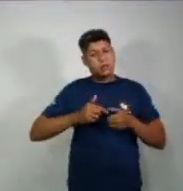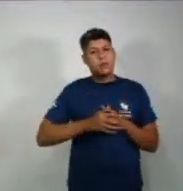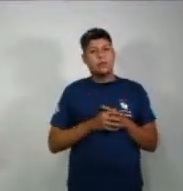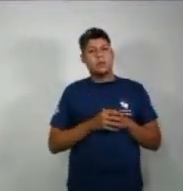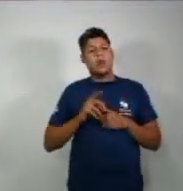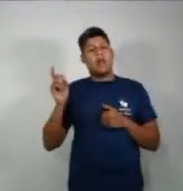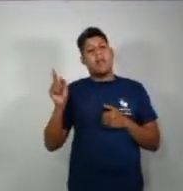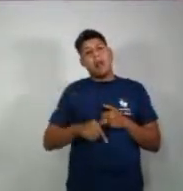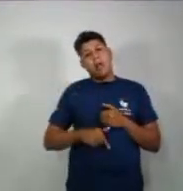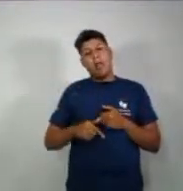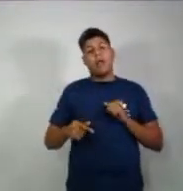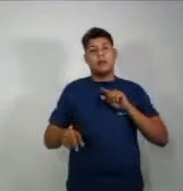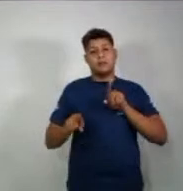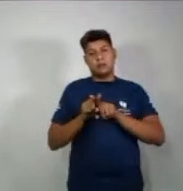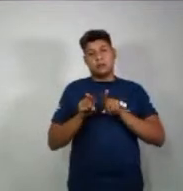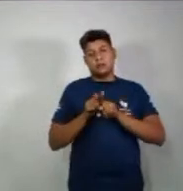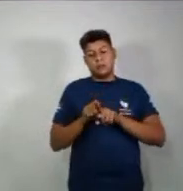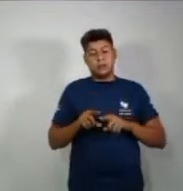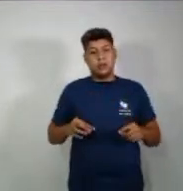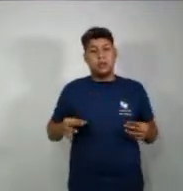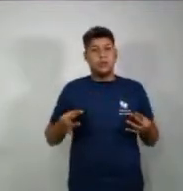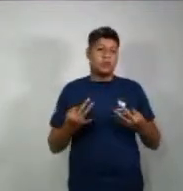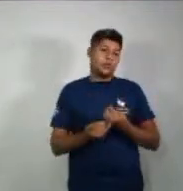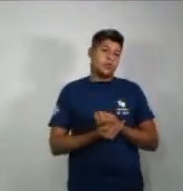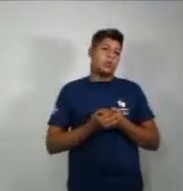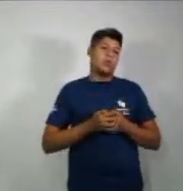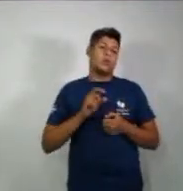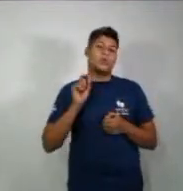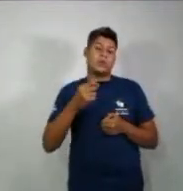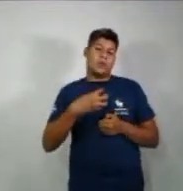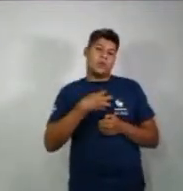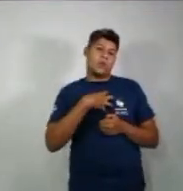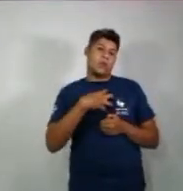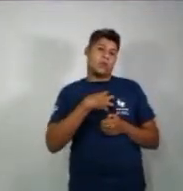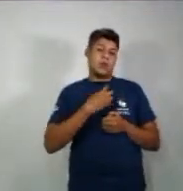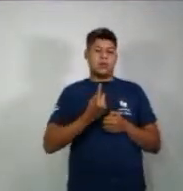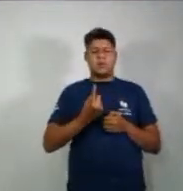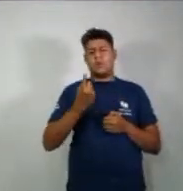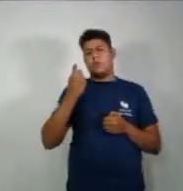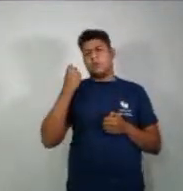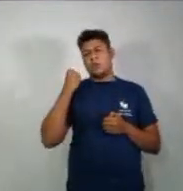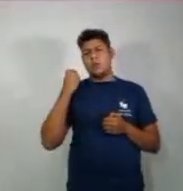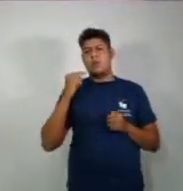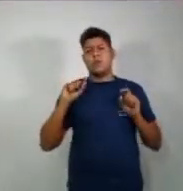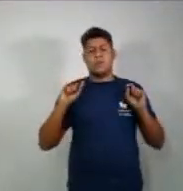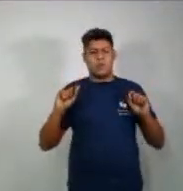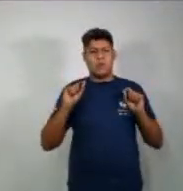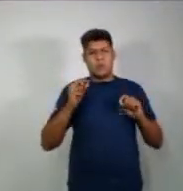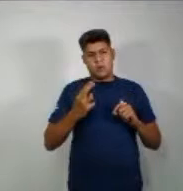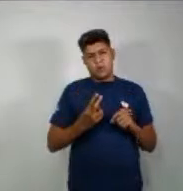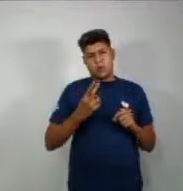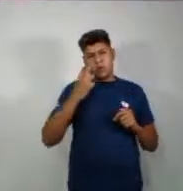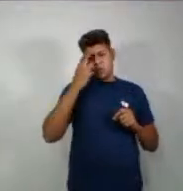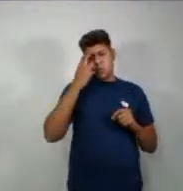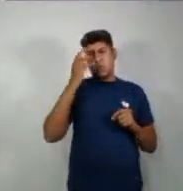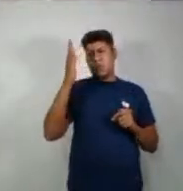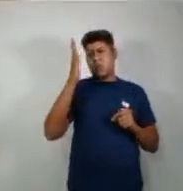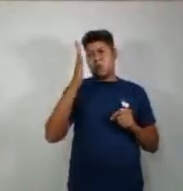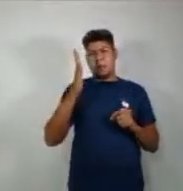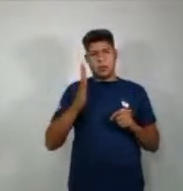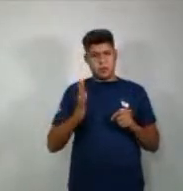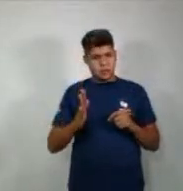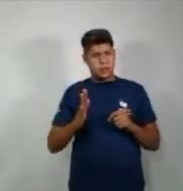Obviamente, também tem todo um contexto da época em que a cultura para o Brasil